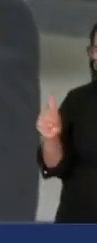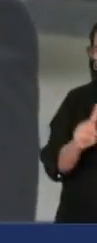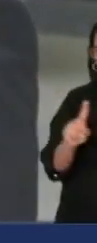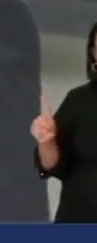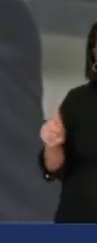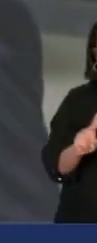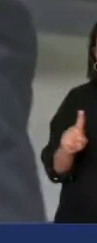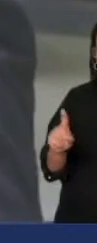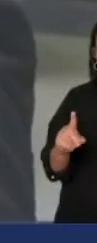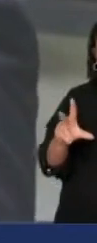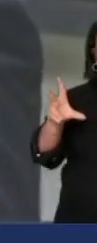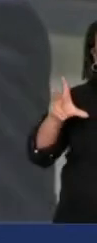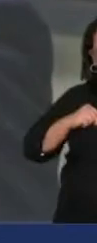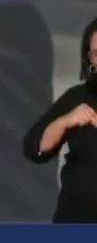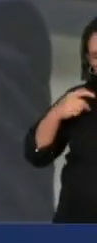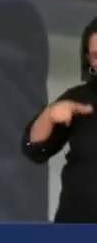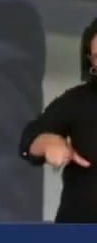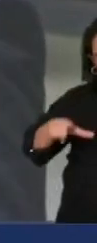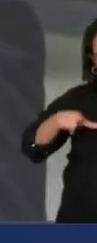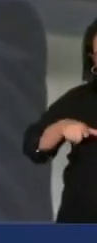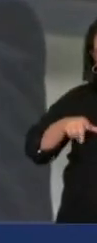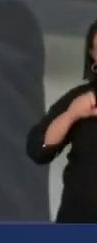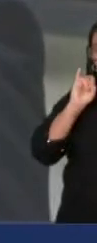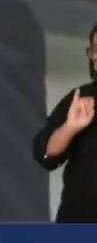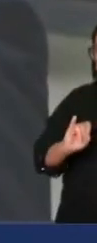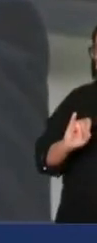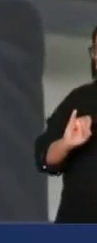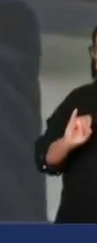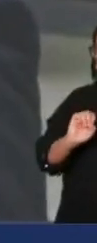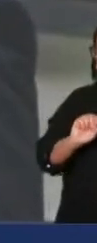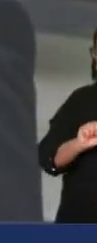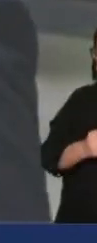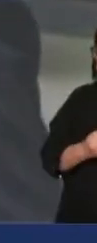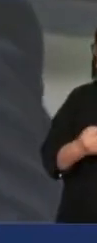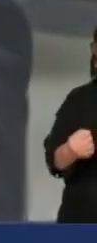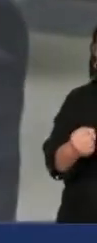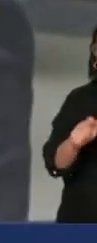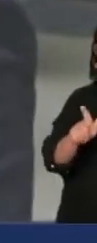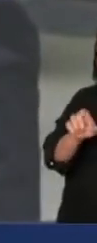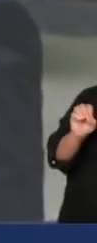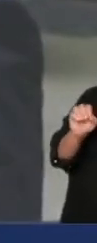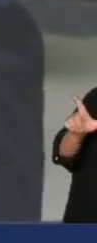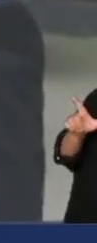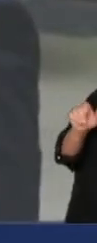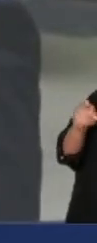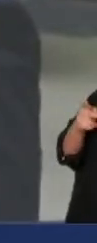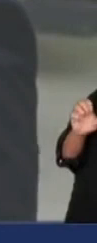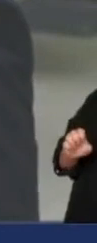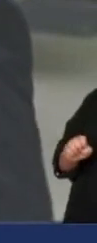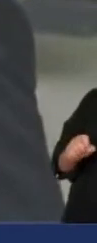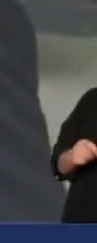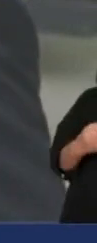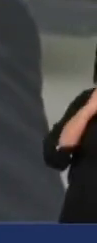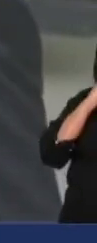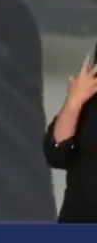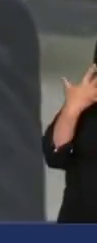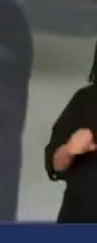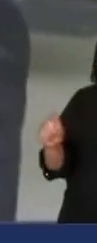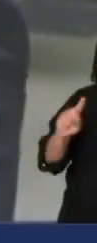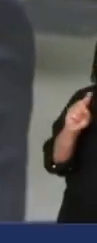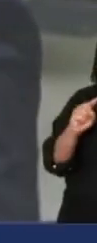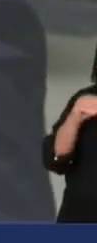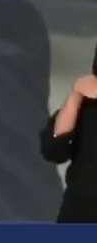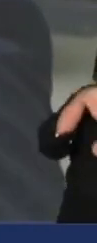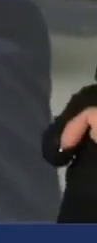um diploma se está fazendo a defesa do golpismo e do não acatamento do resultado das eleições.